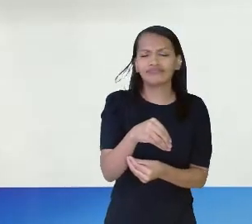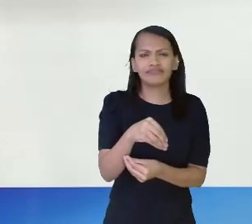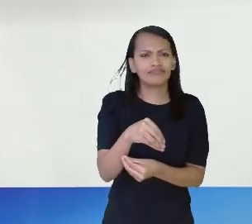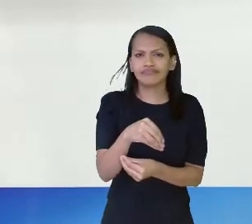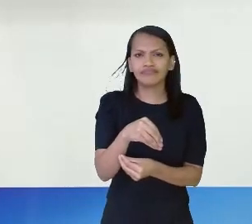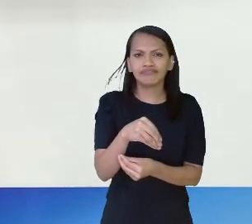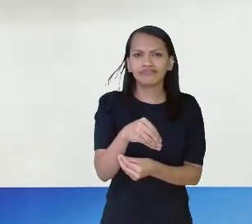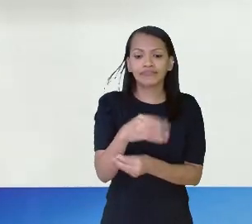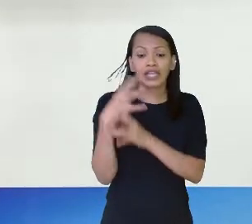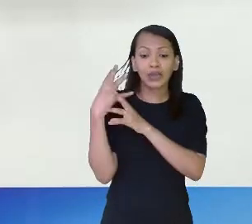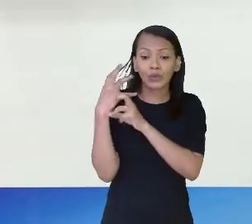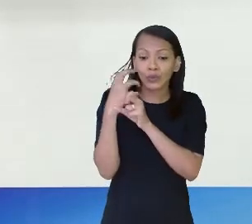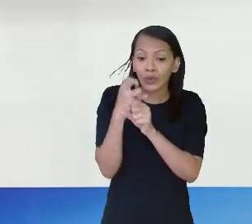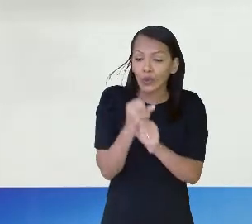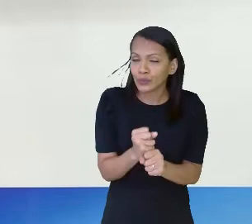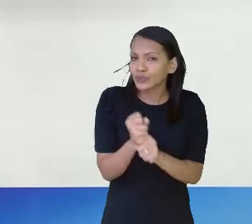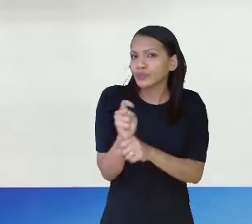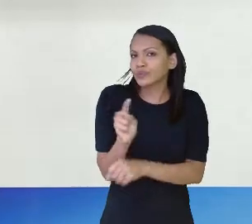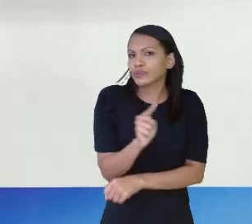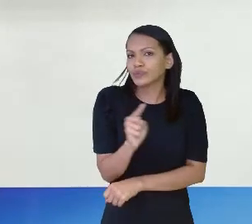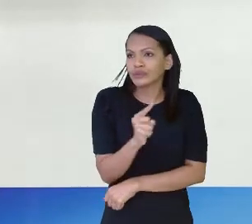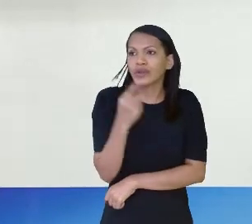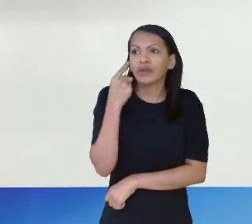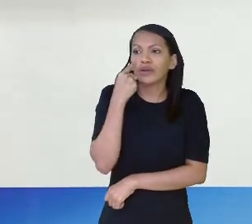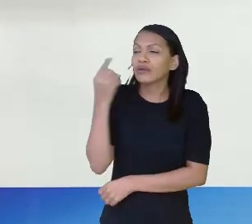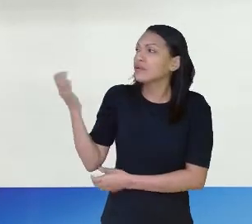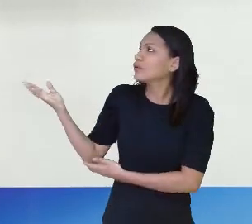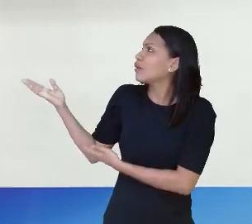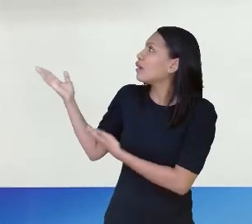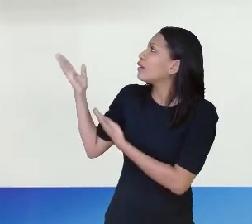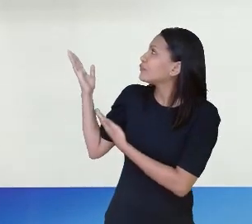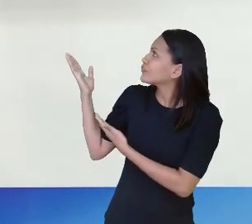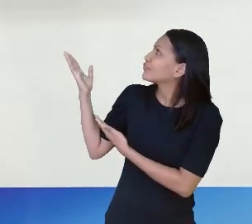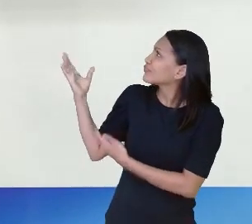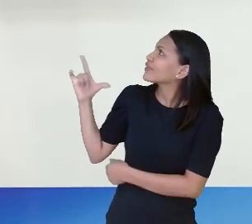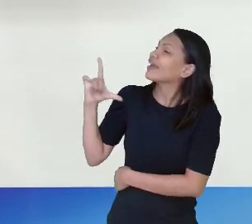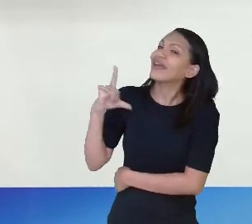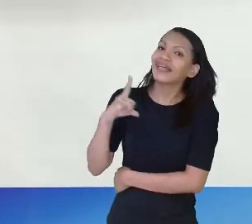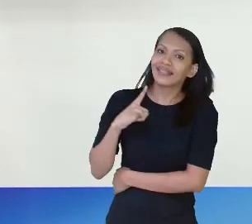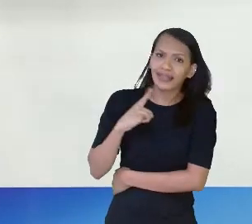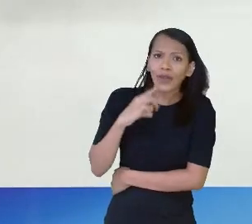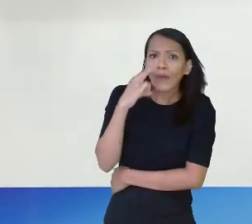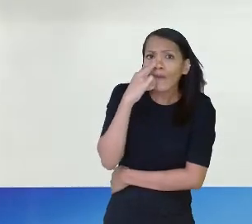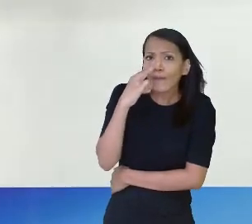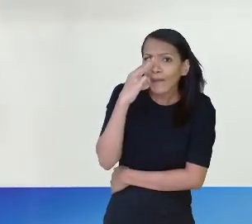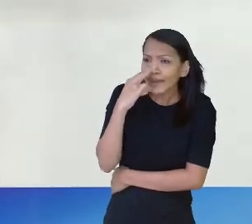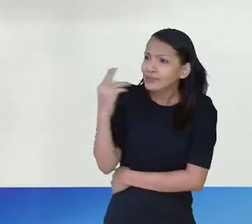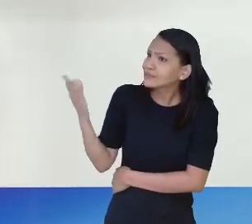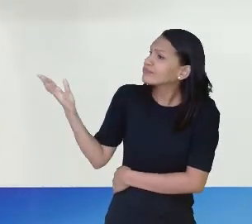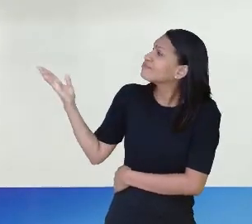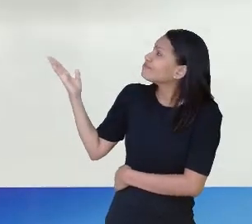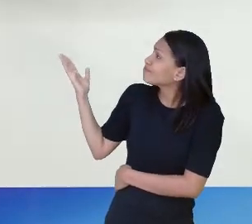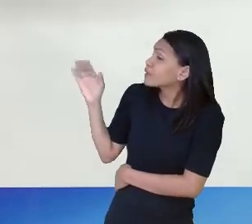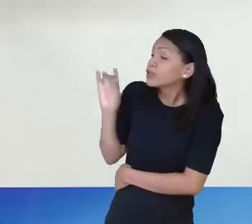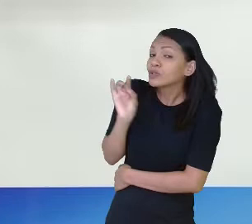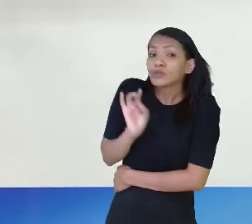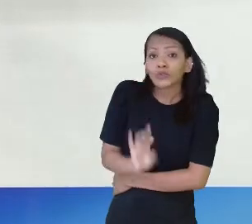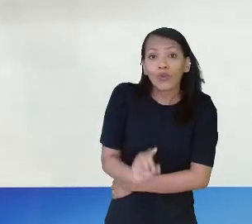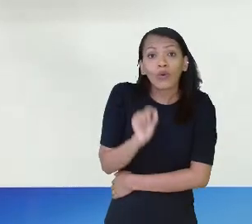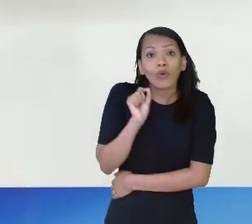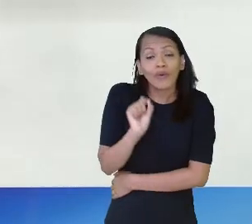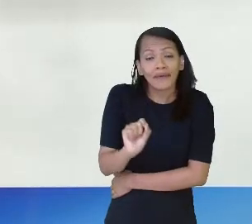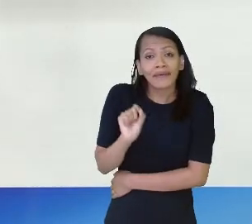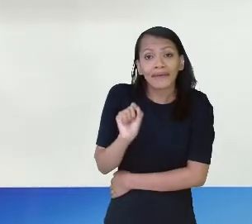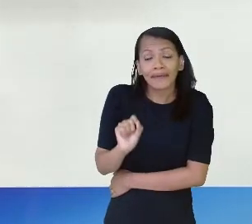vão alterar no meu resultado, ó. Eu tenho a mesma situação aqui, só que